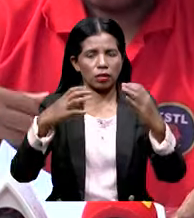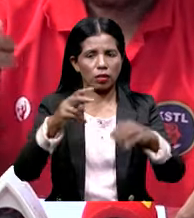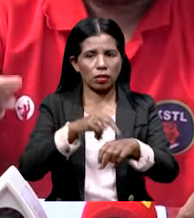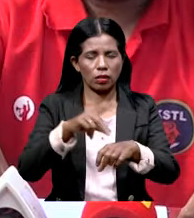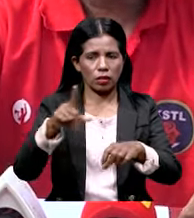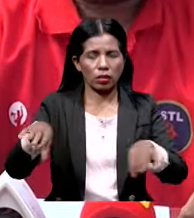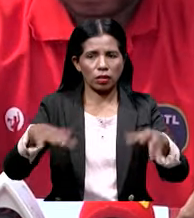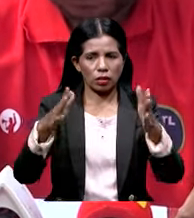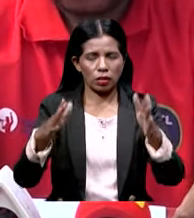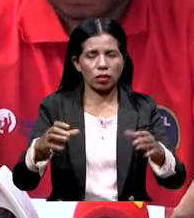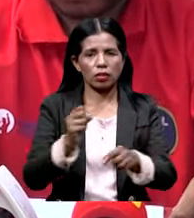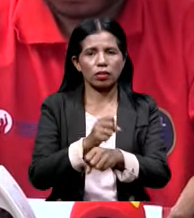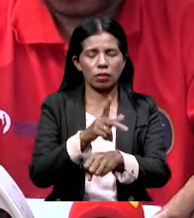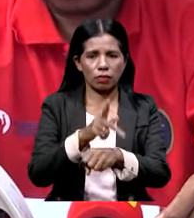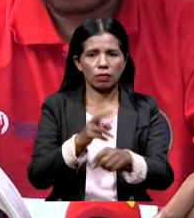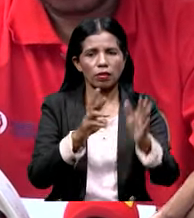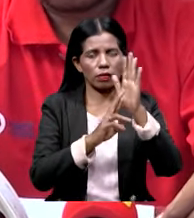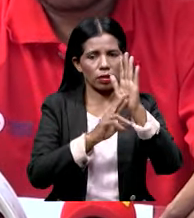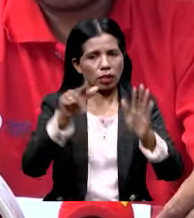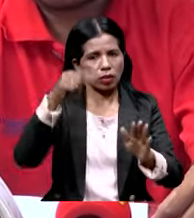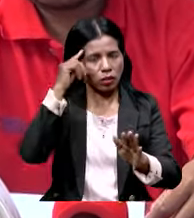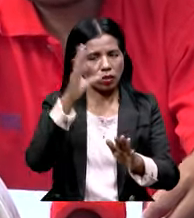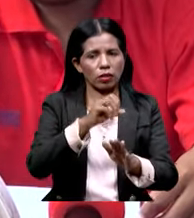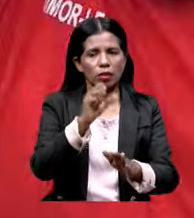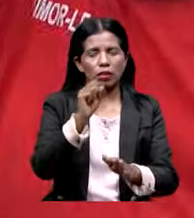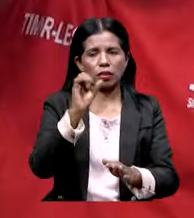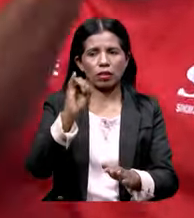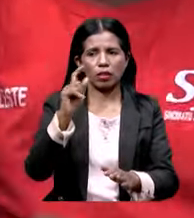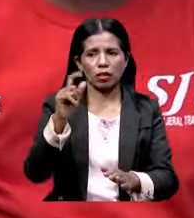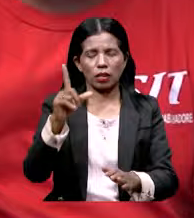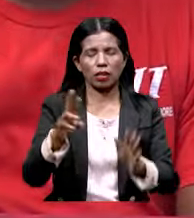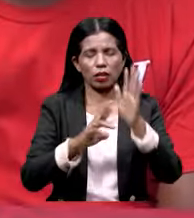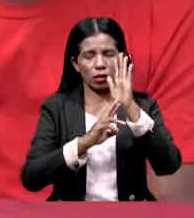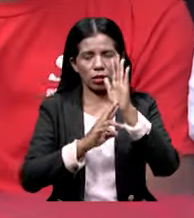Trabalho, né, BCFOPE representa o governo, CCITL representa